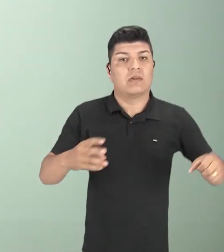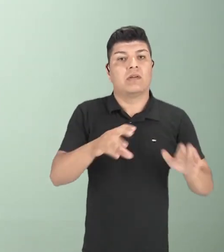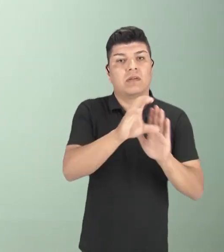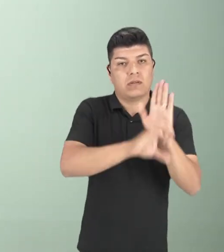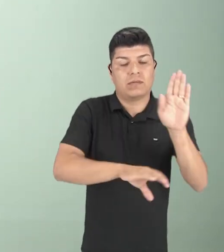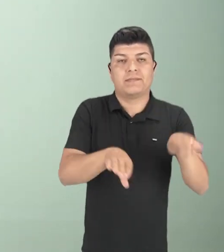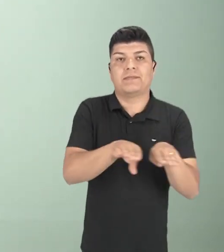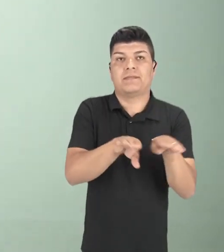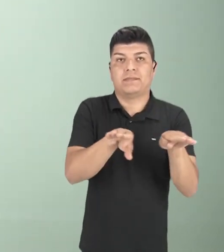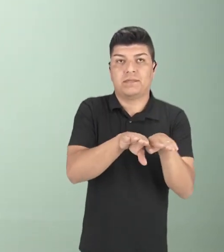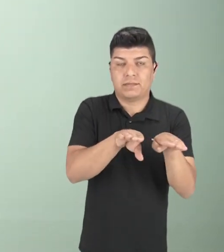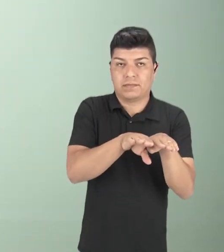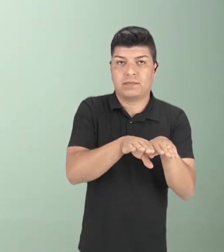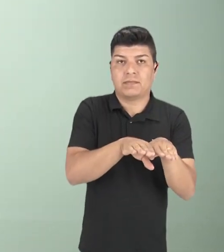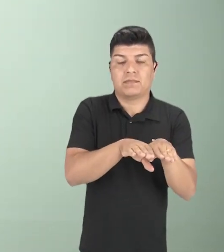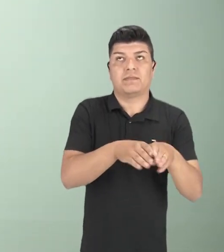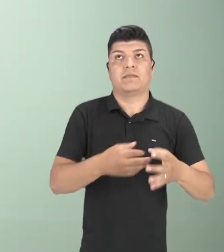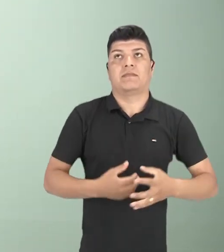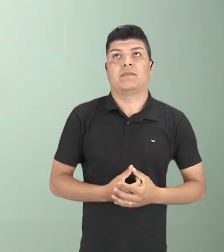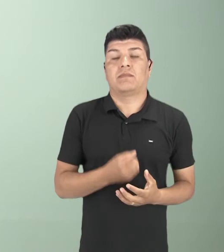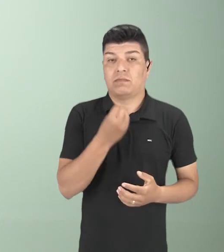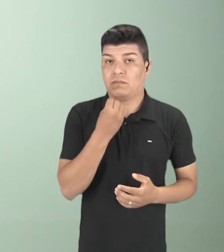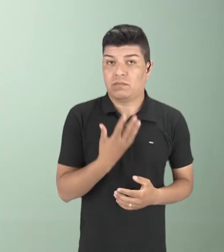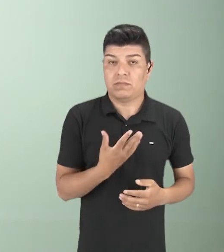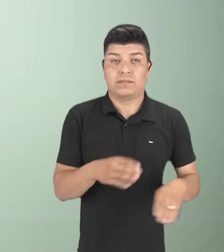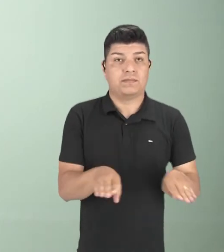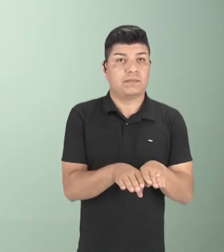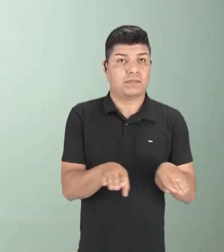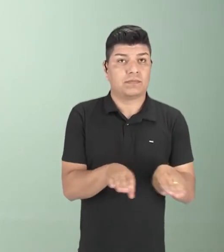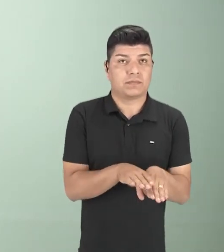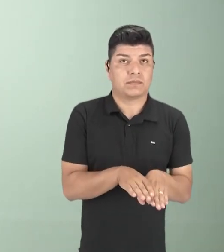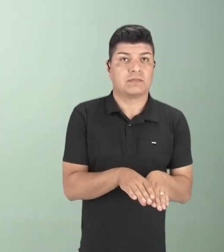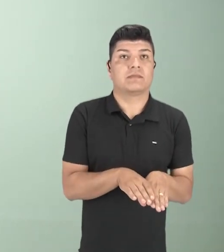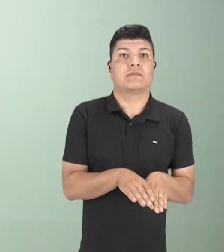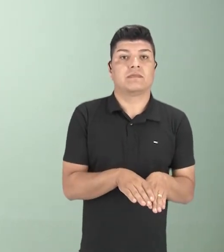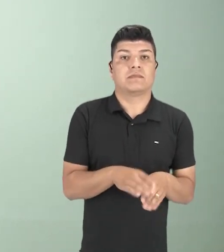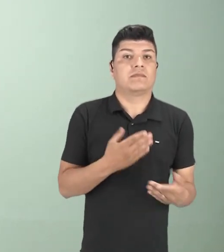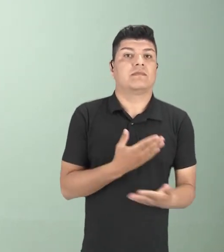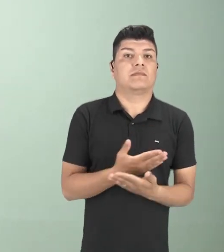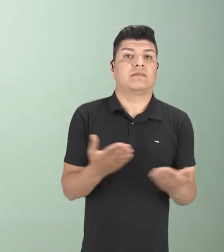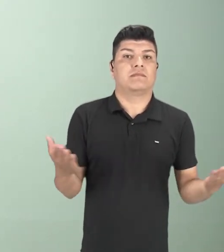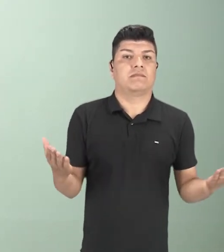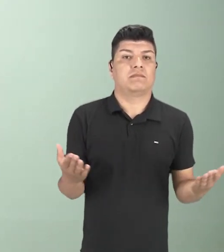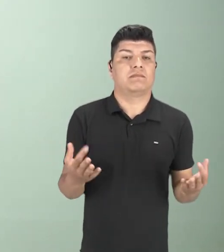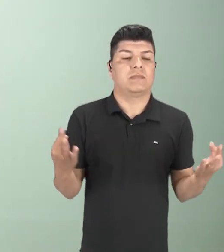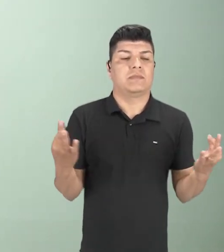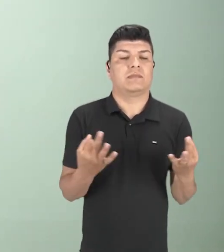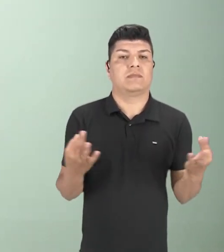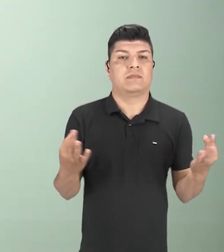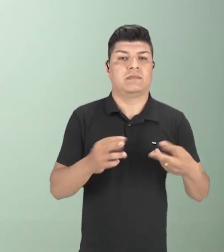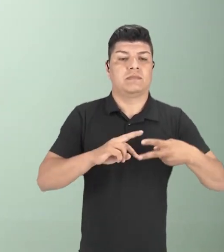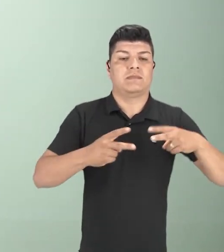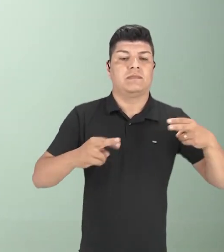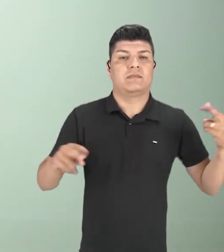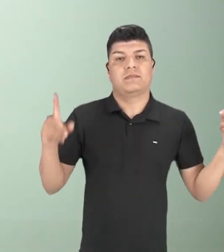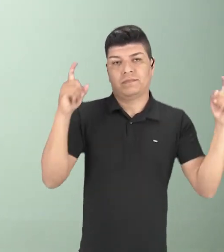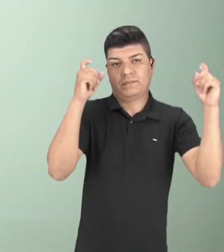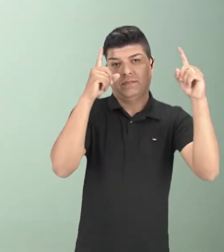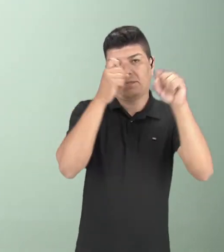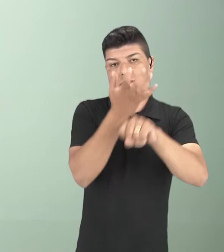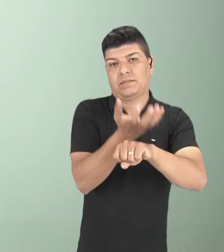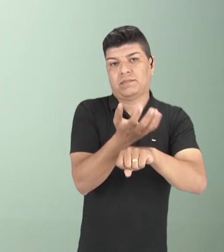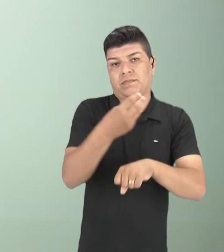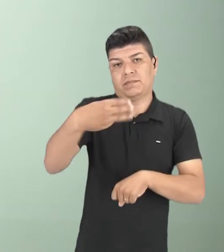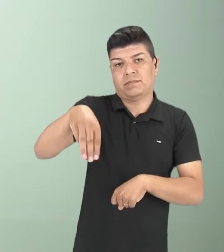como também não é muito bom, né? Não é de bom tom você ser excelente em genética e ter dificuldades nos